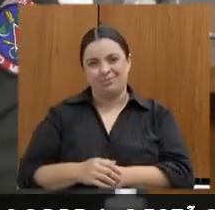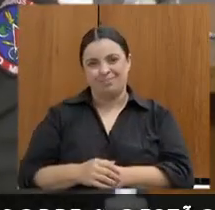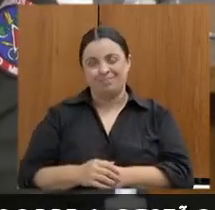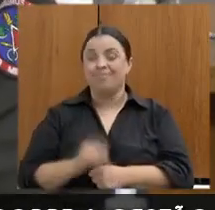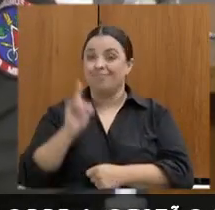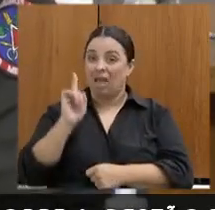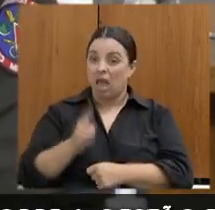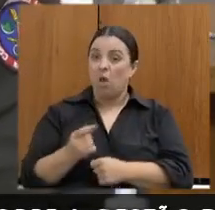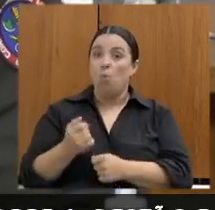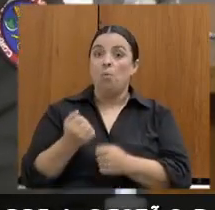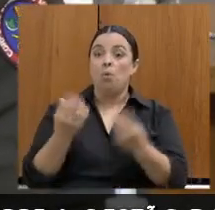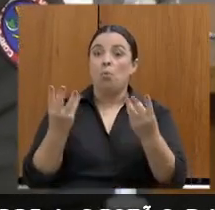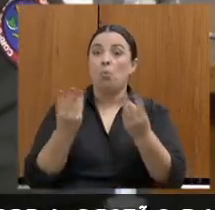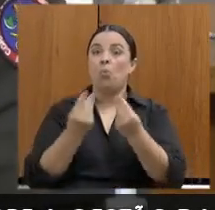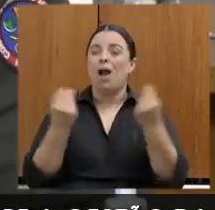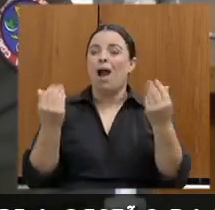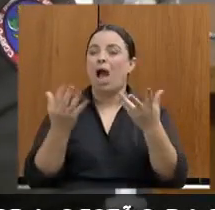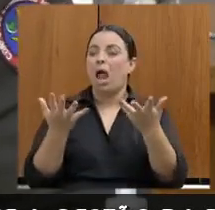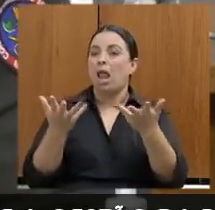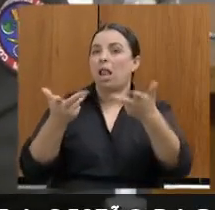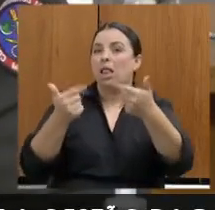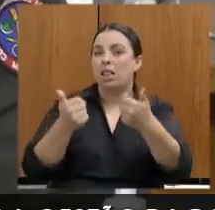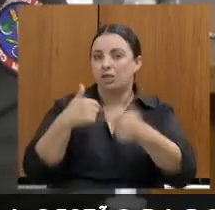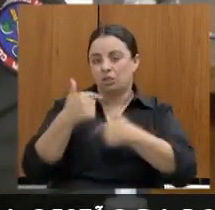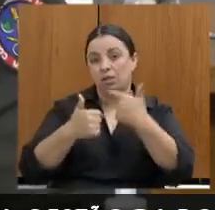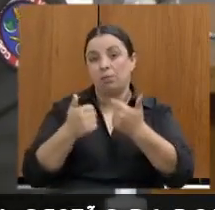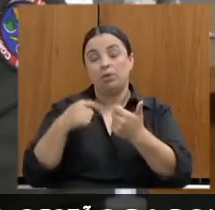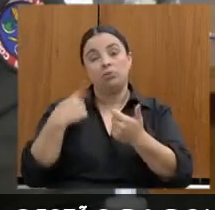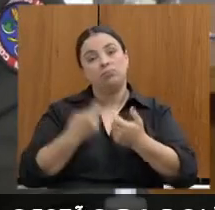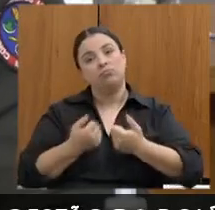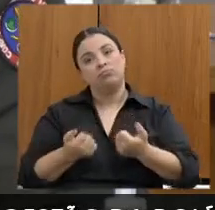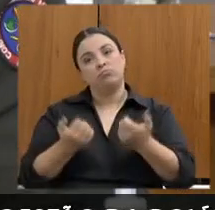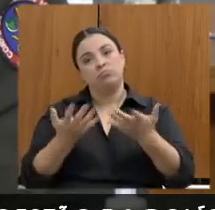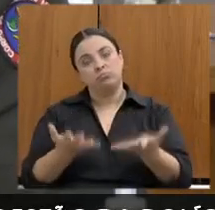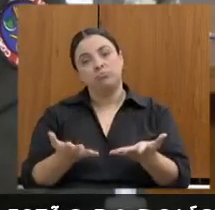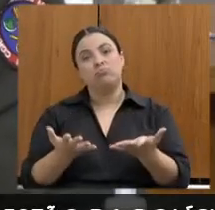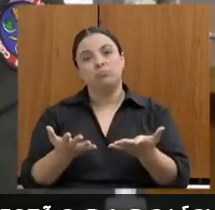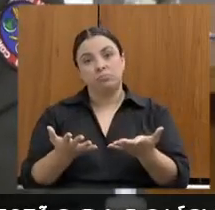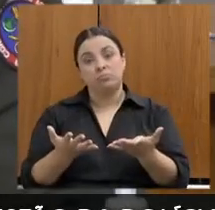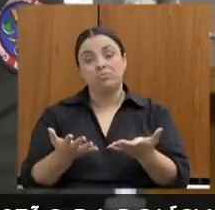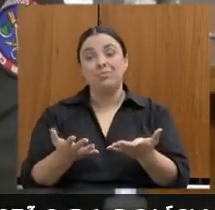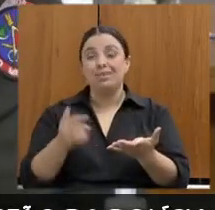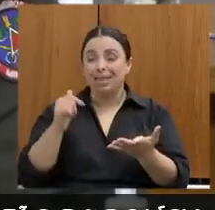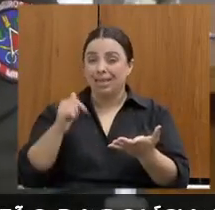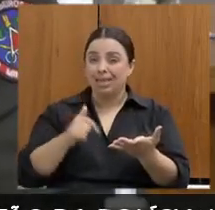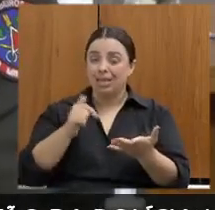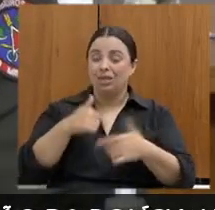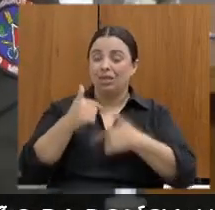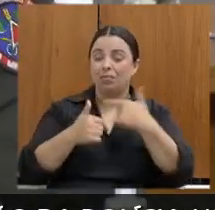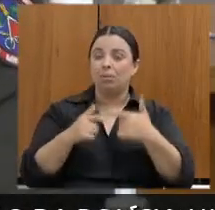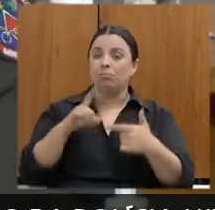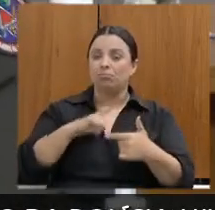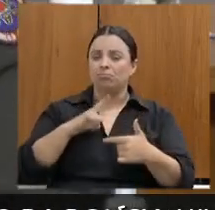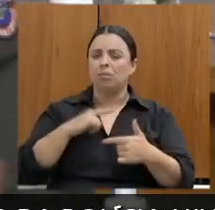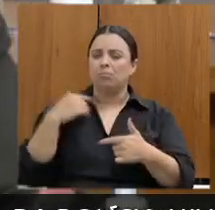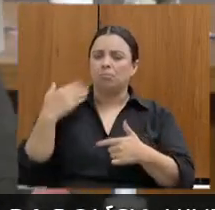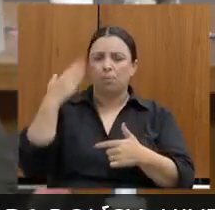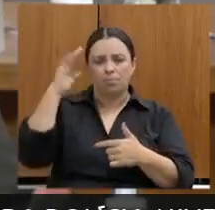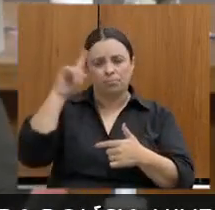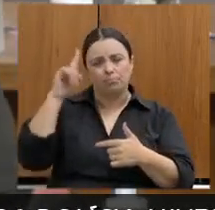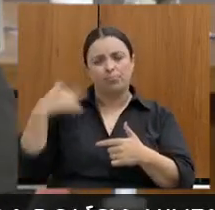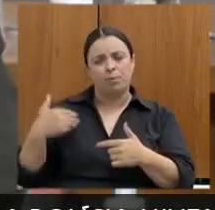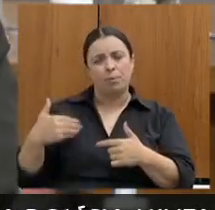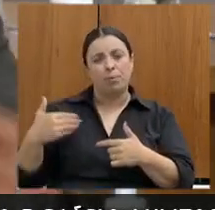hoje entregamos ao Mineiro que tem melhorado que tem evoluído e isso é fato não é